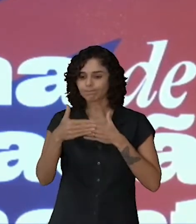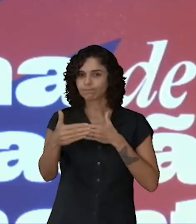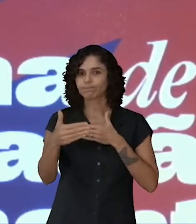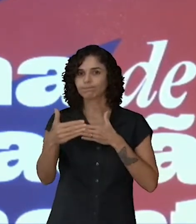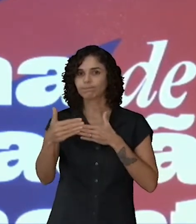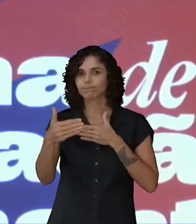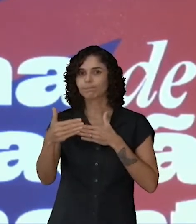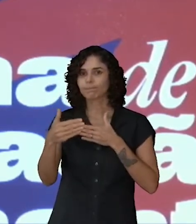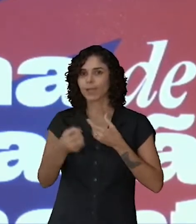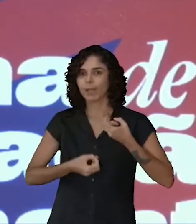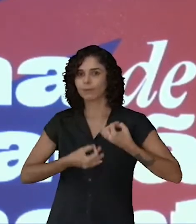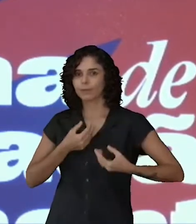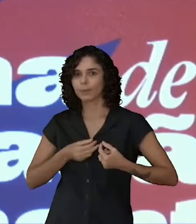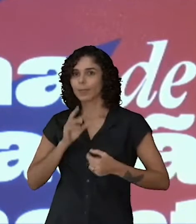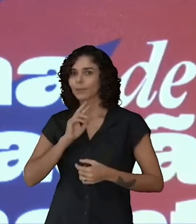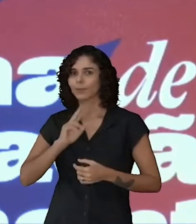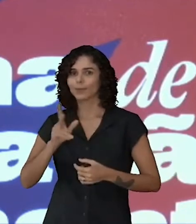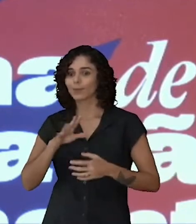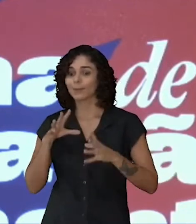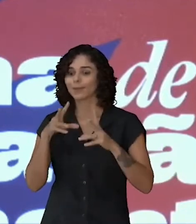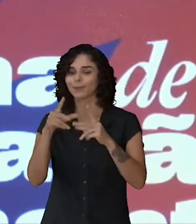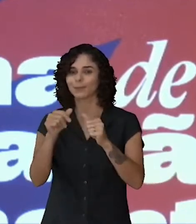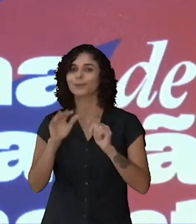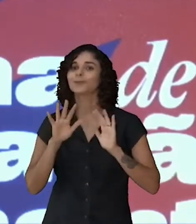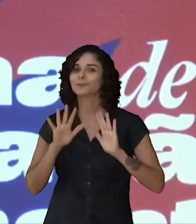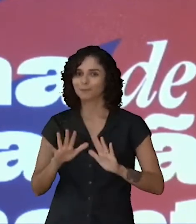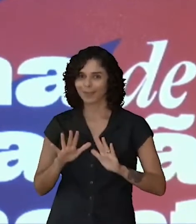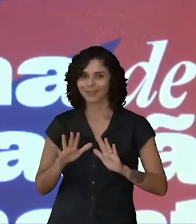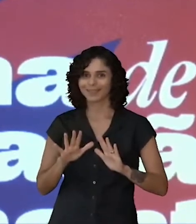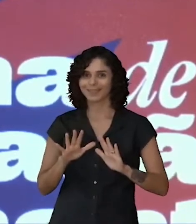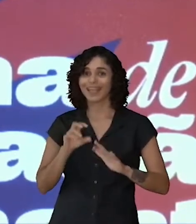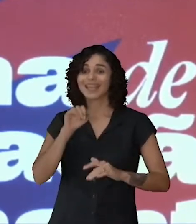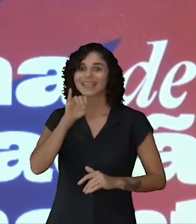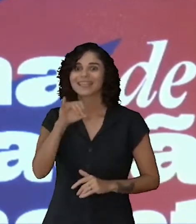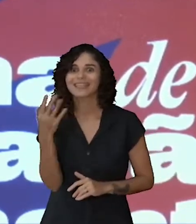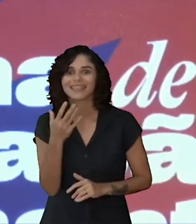todos, mas está disponível para todos.